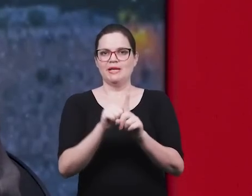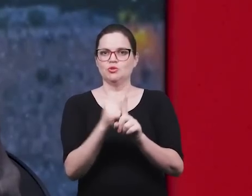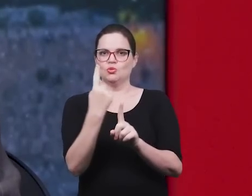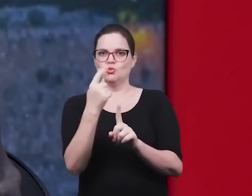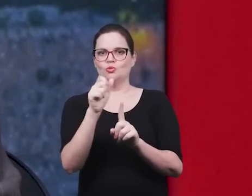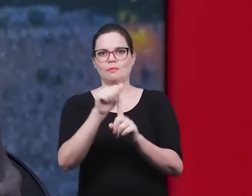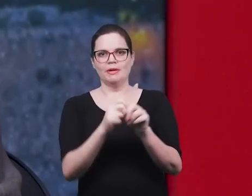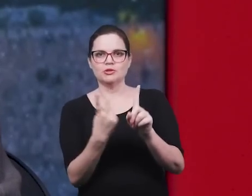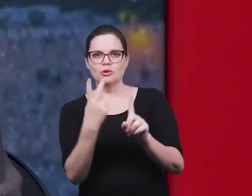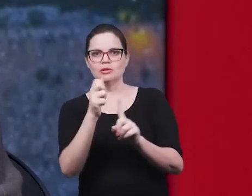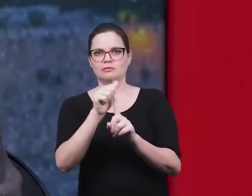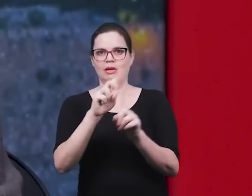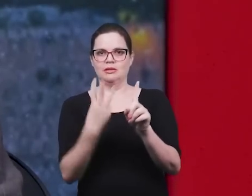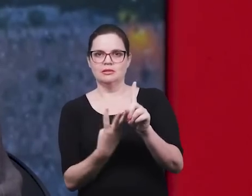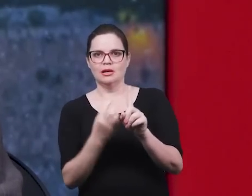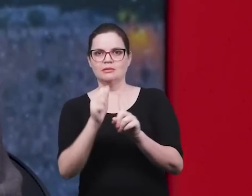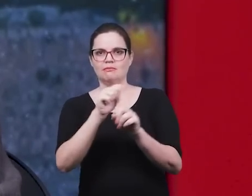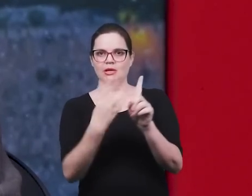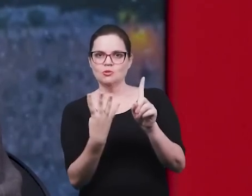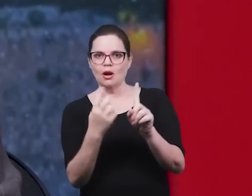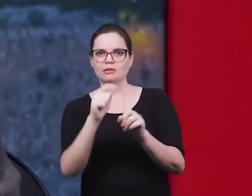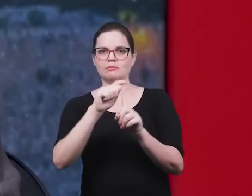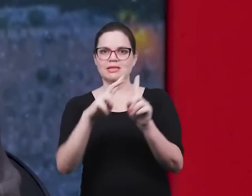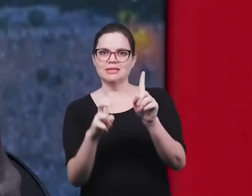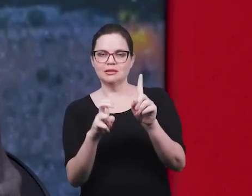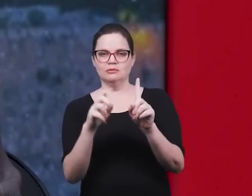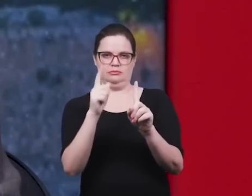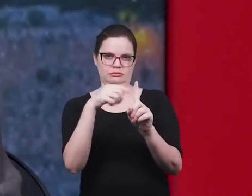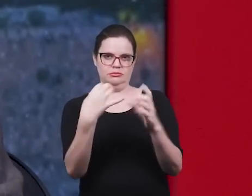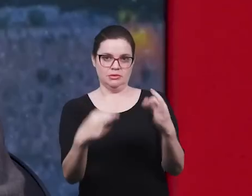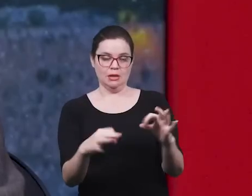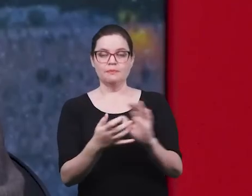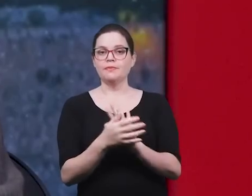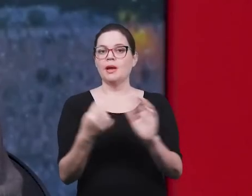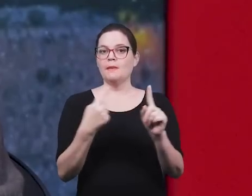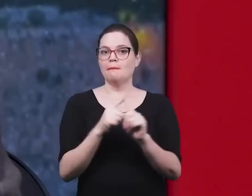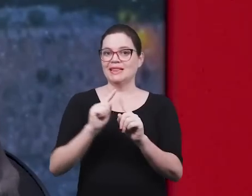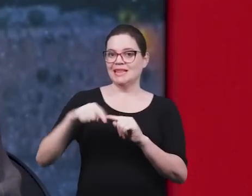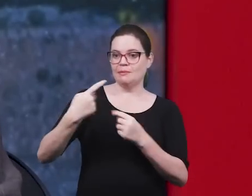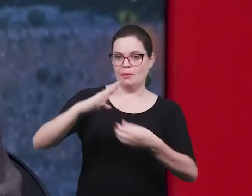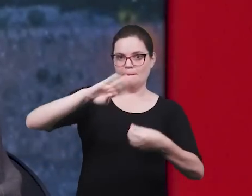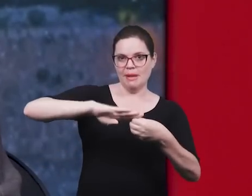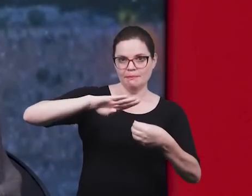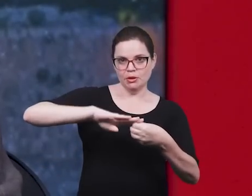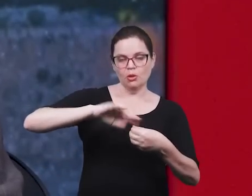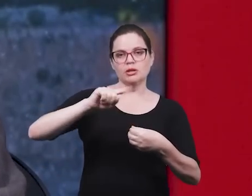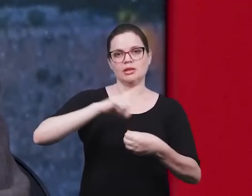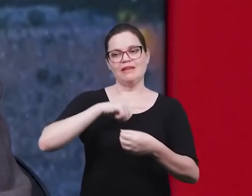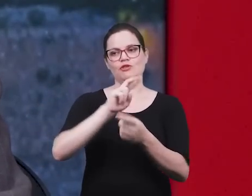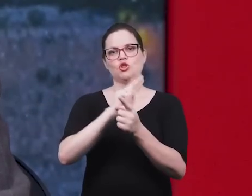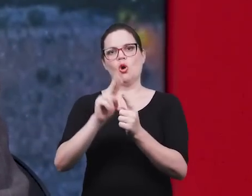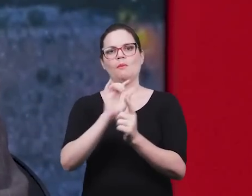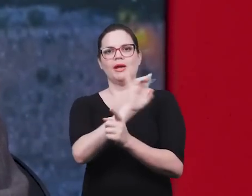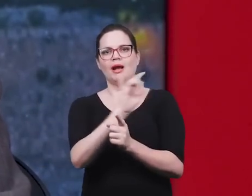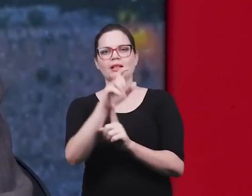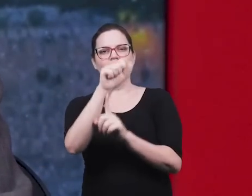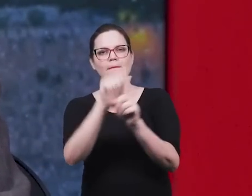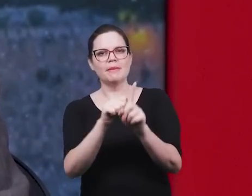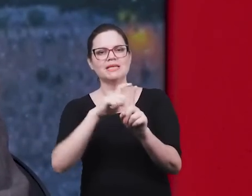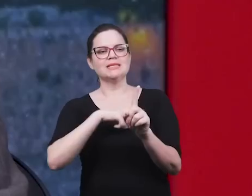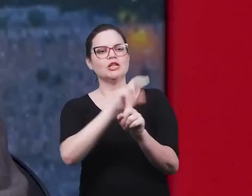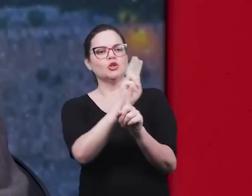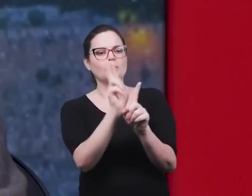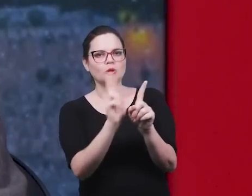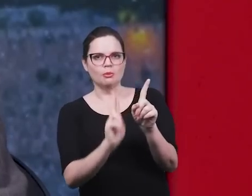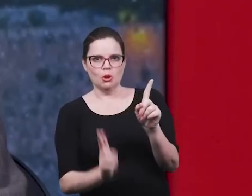eles adotaram nomes para o calendário judaico. E esse calendário é composto também por 12 meses e ele passa por um